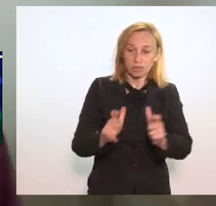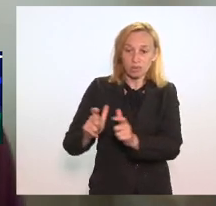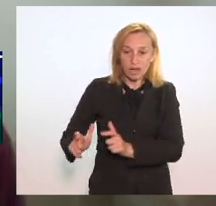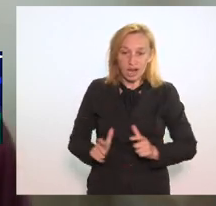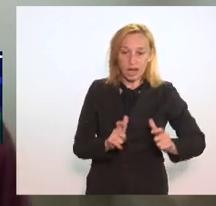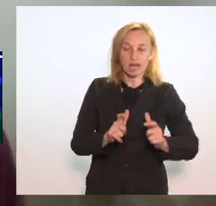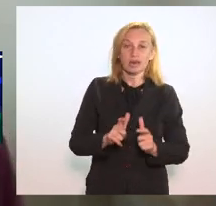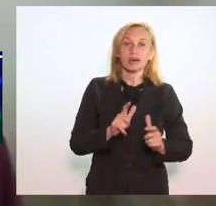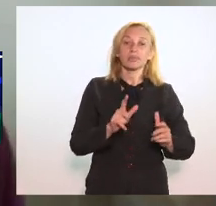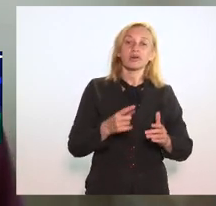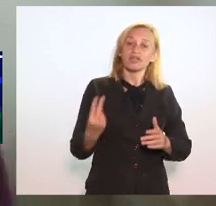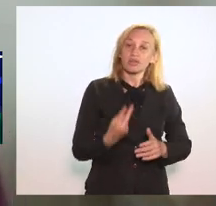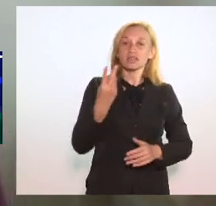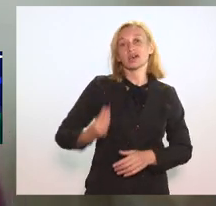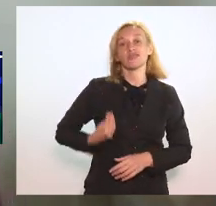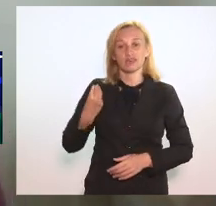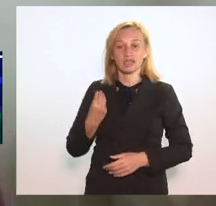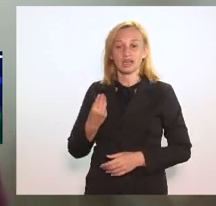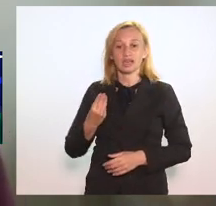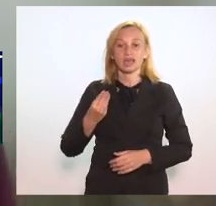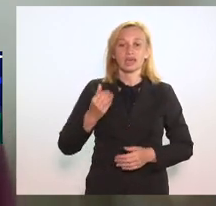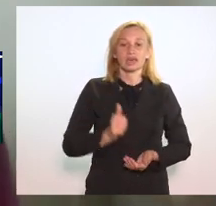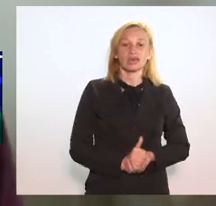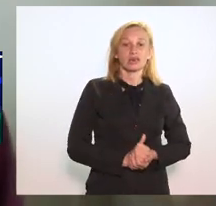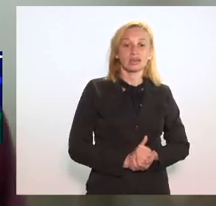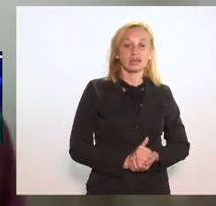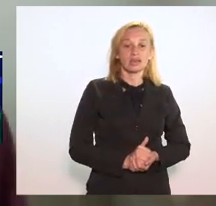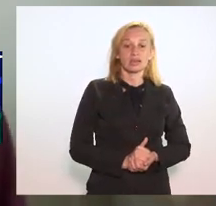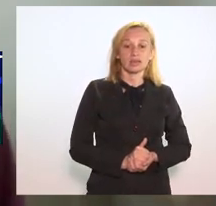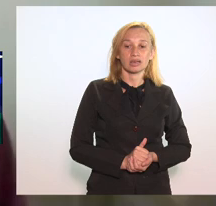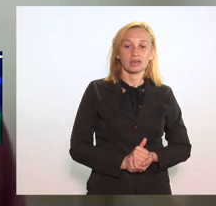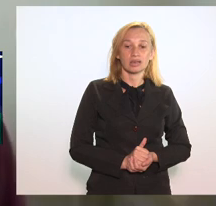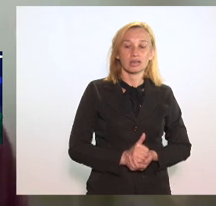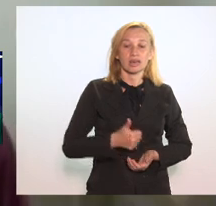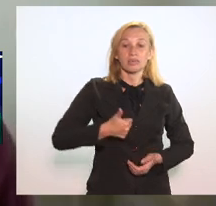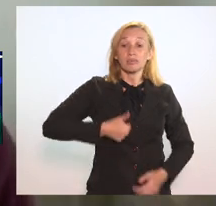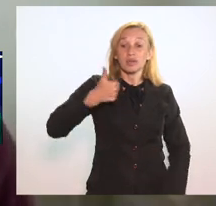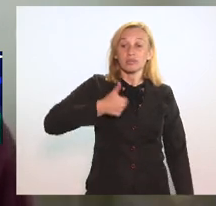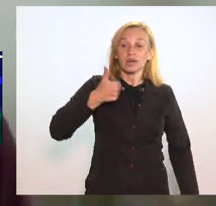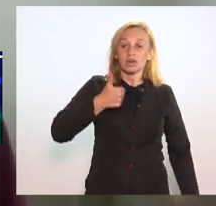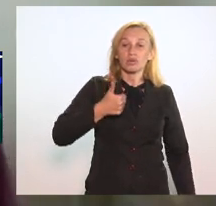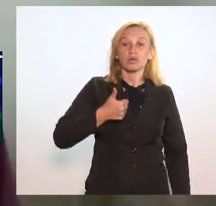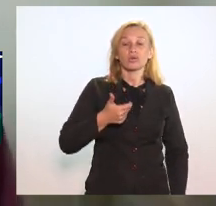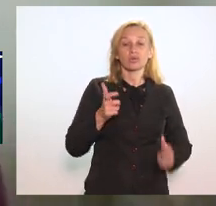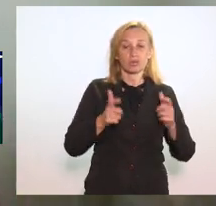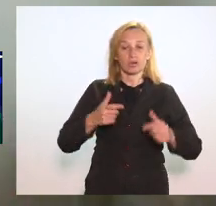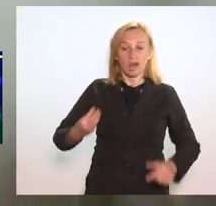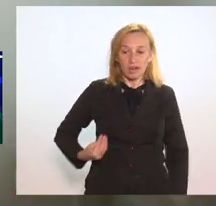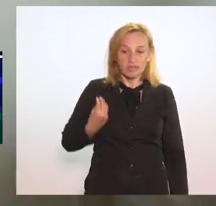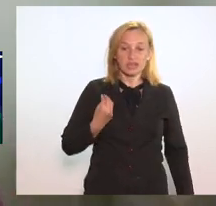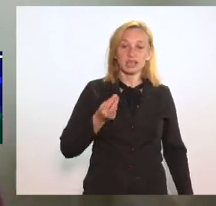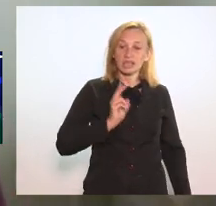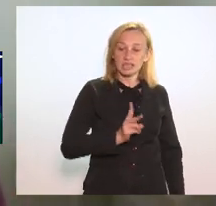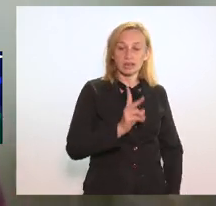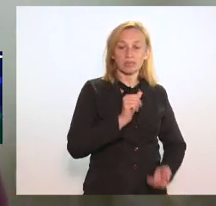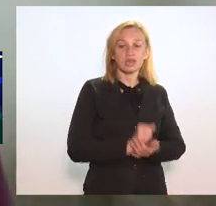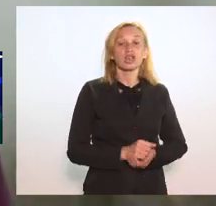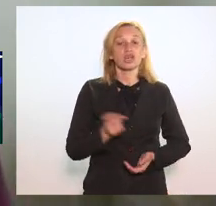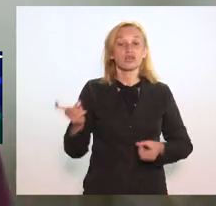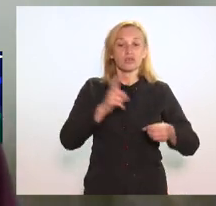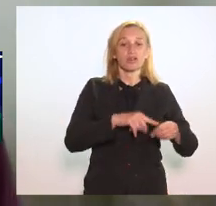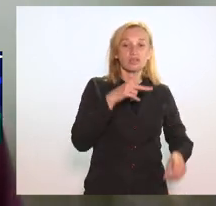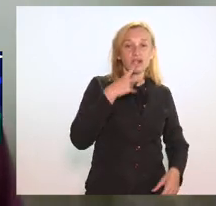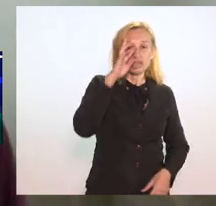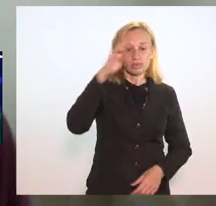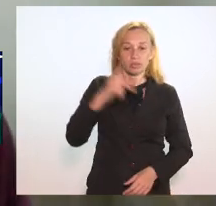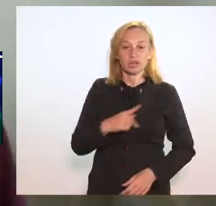maior da Silva de qualquer outro bem e volto a dizer seu presente